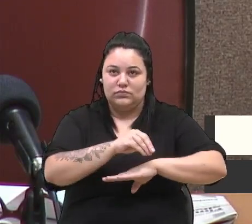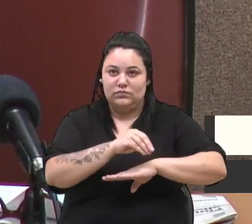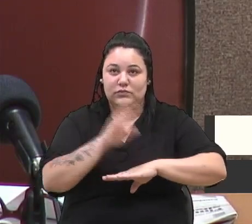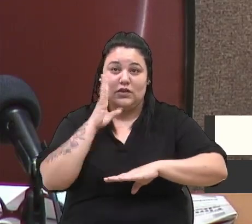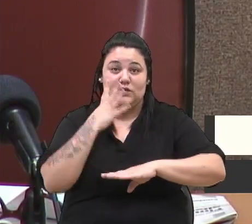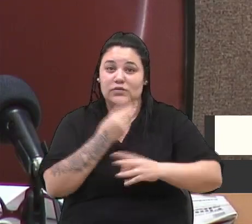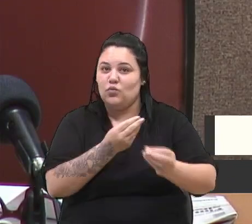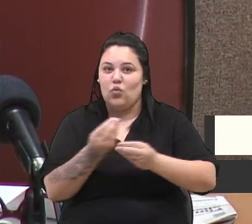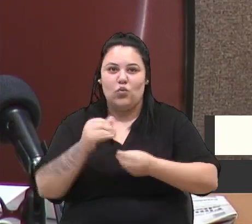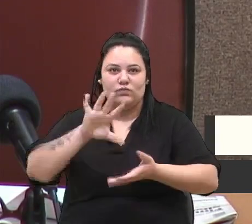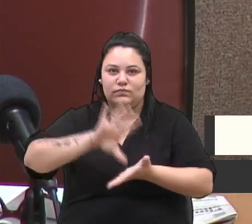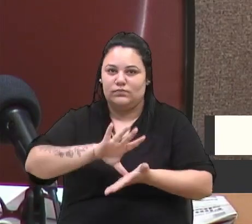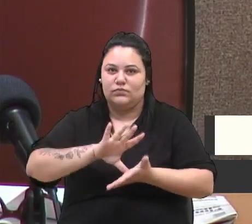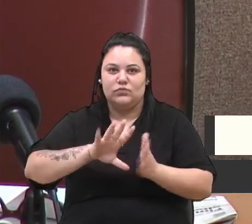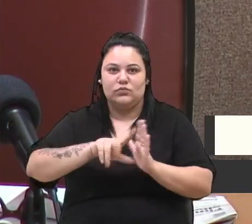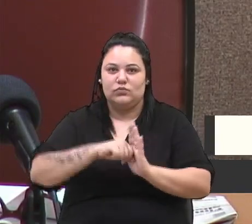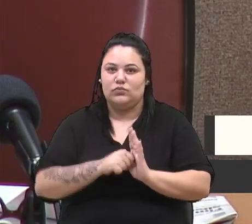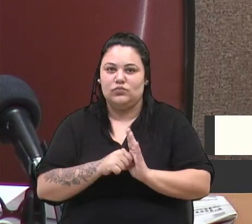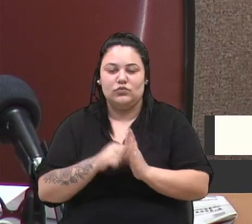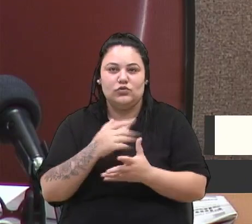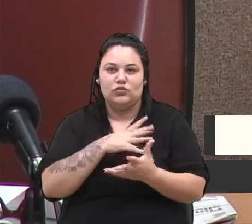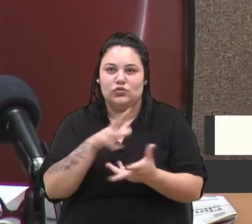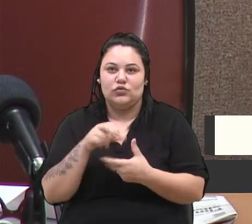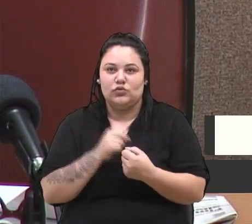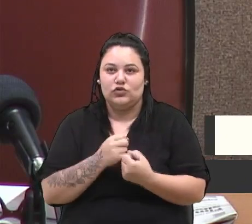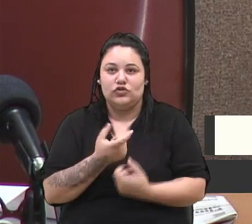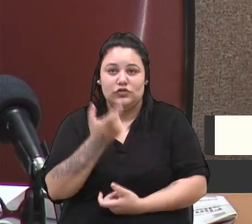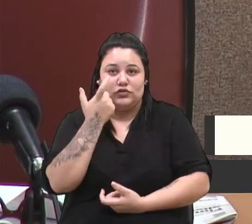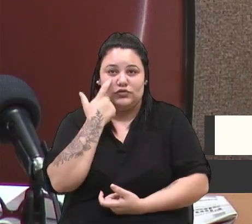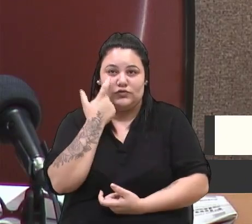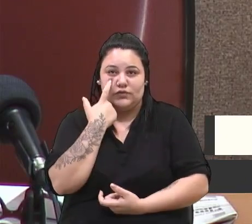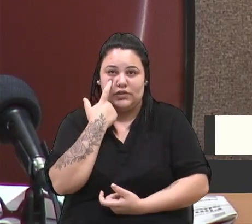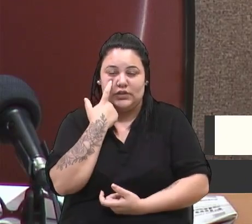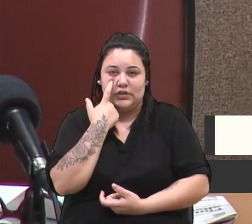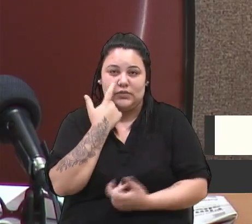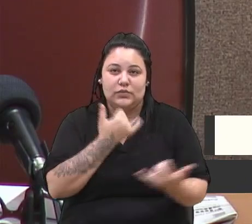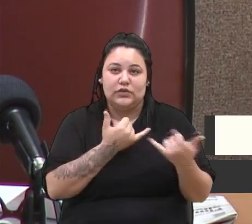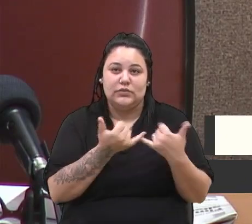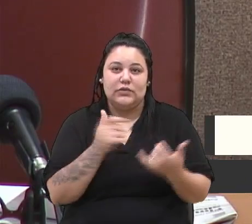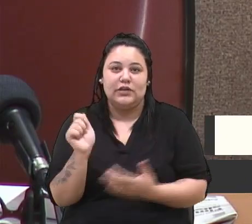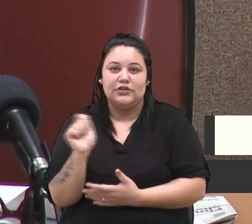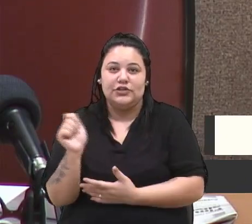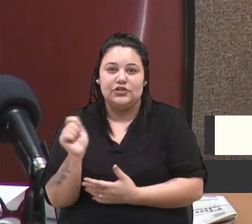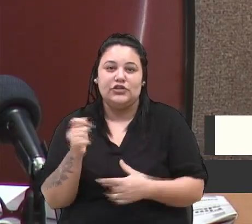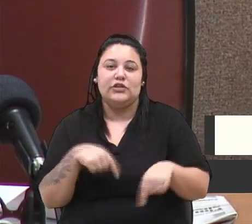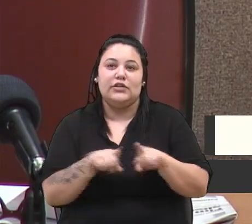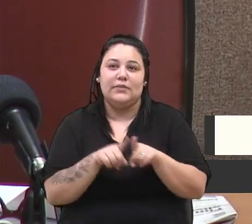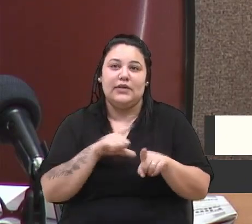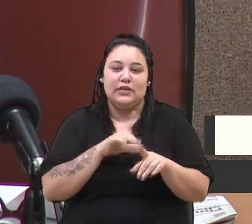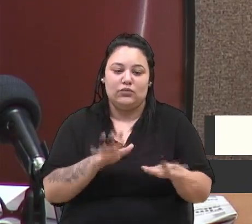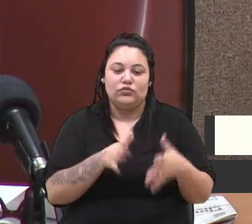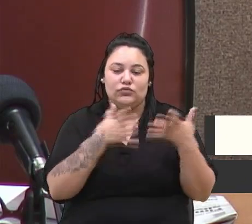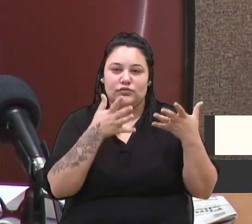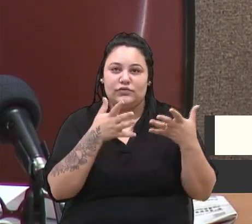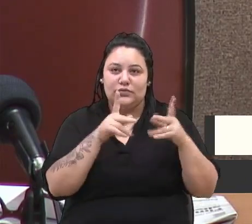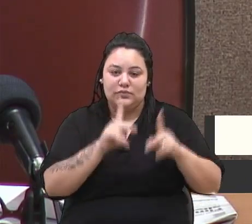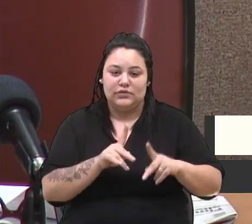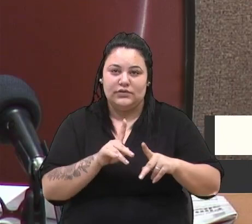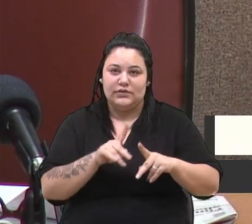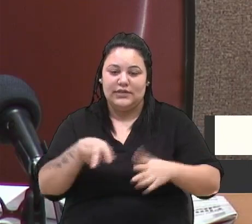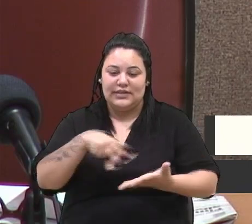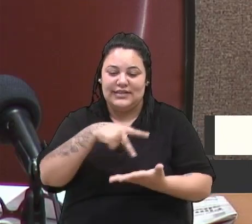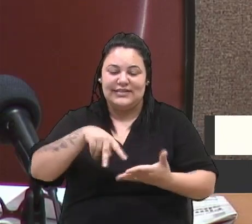inteiro. Né? A gente vê em Montevidéu mesmo, tem muito incentivo a que as pessoas dancem tango na rua, Isso. né?